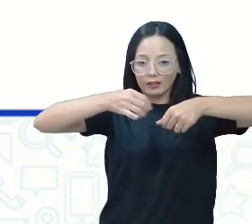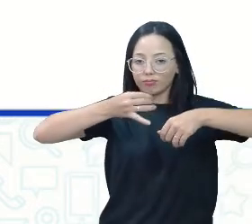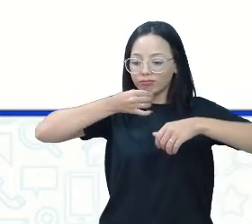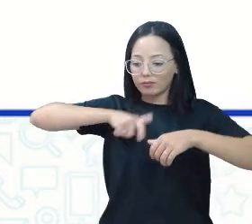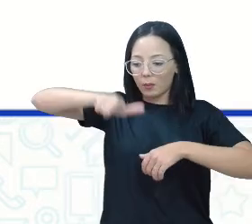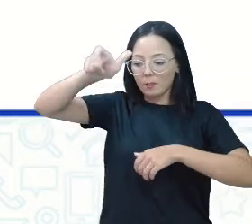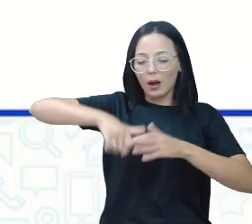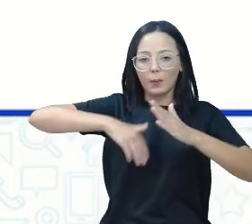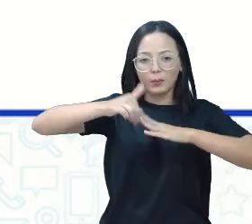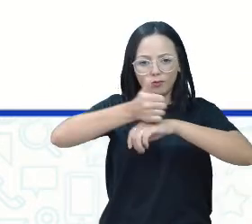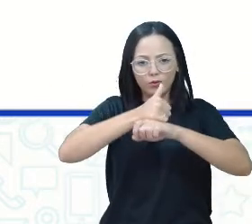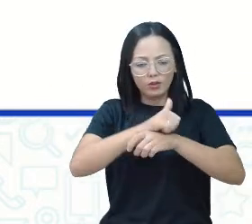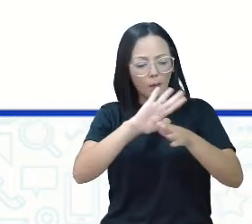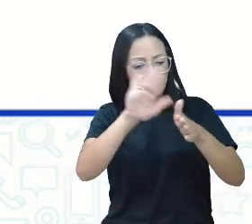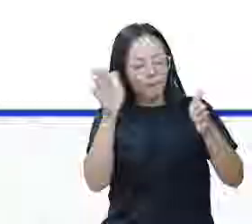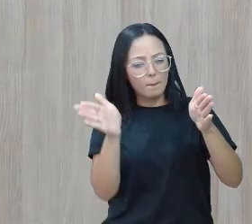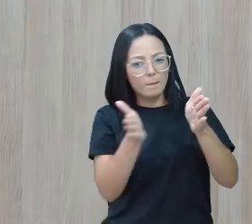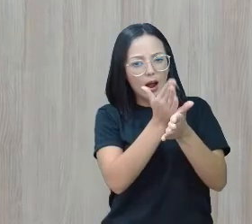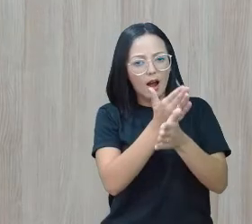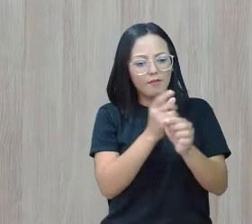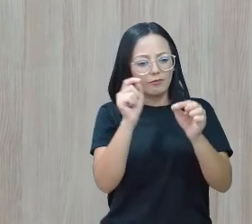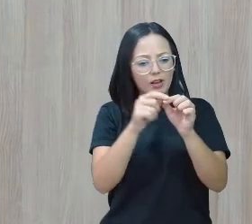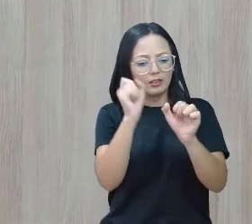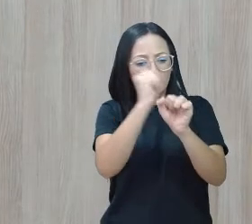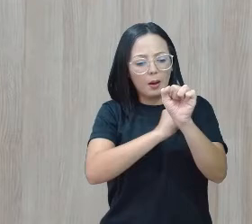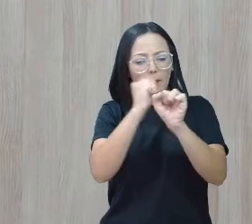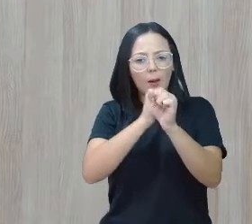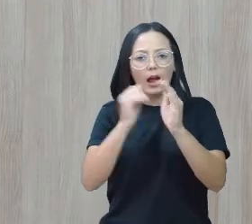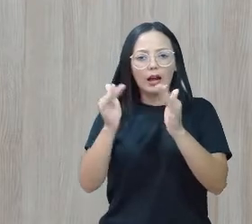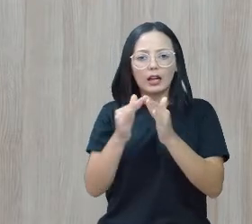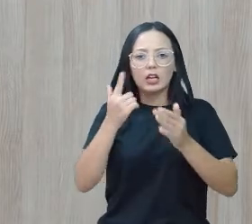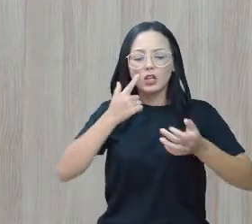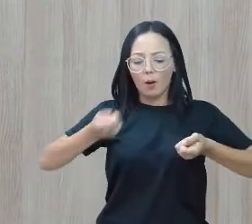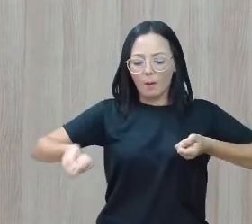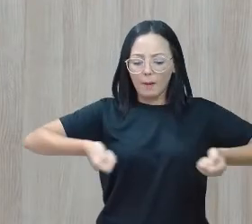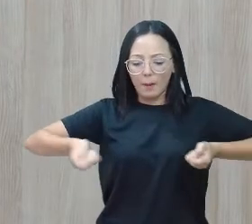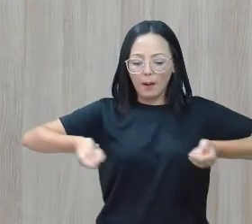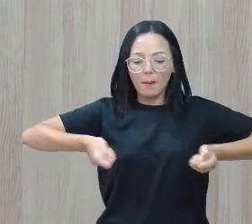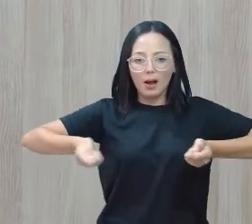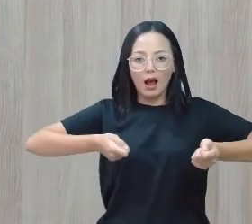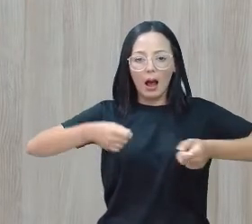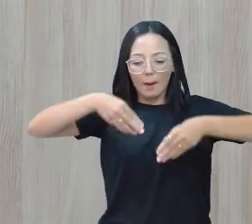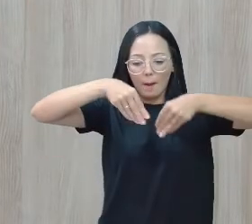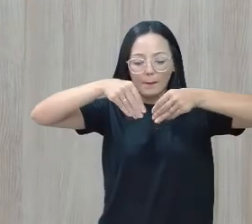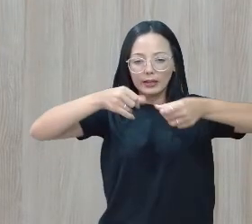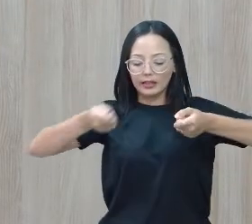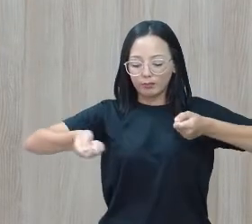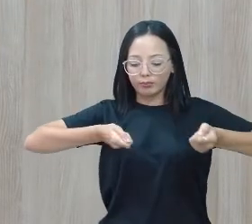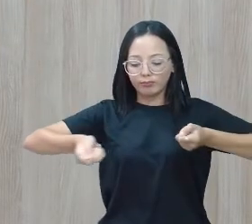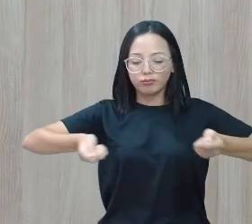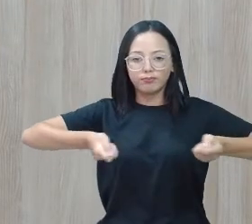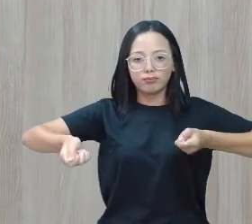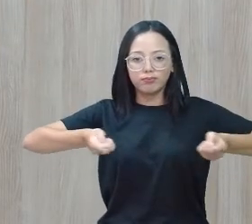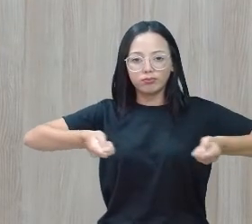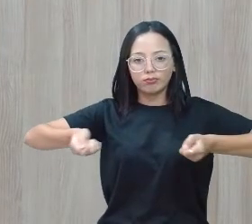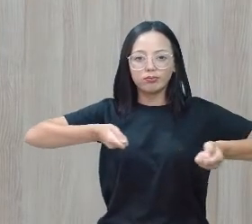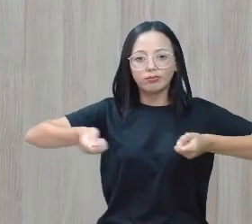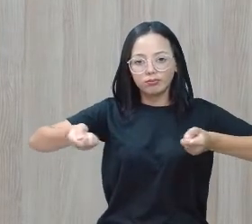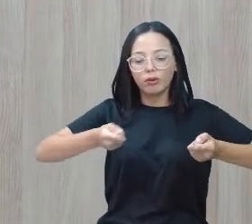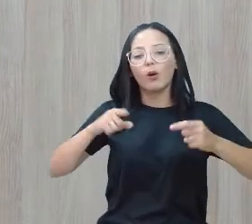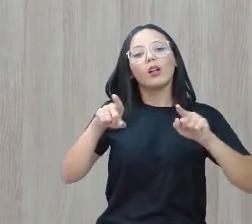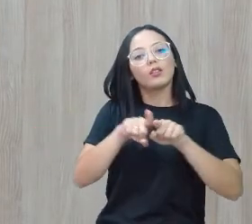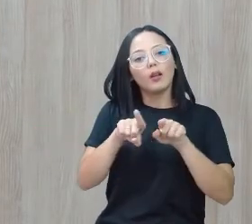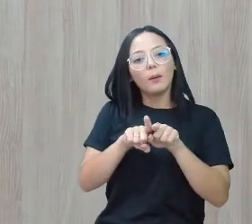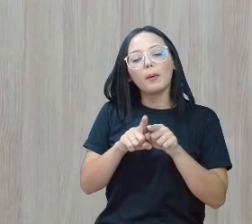né, o pedreiro está construindo a casa, ele peneira, não é? Ele usa a areia peneirada. É